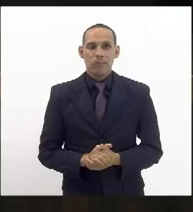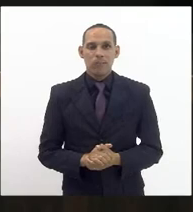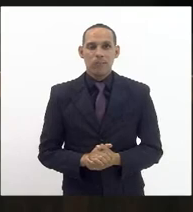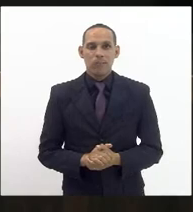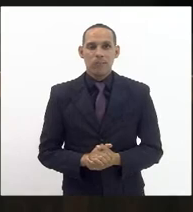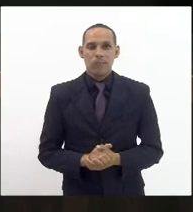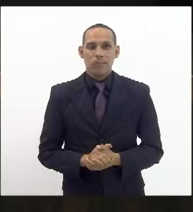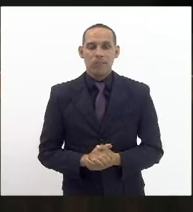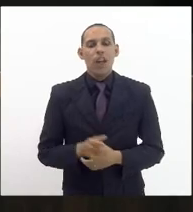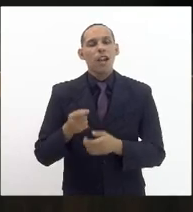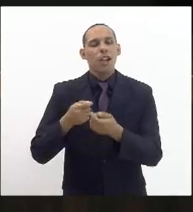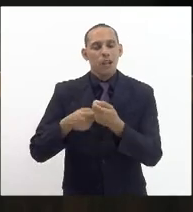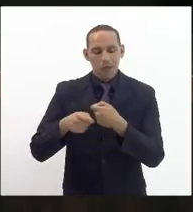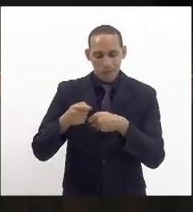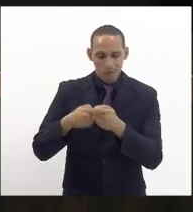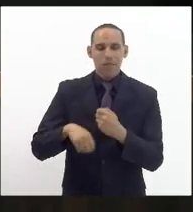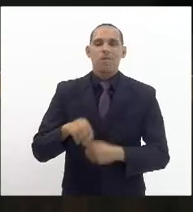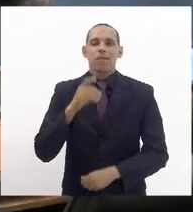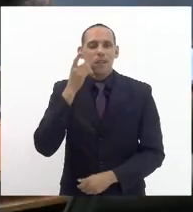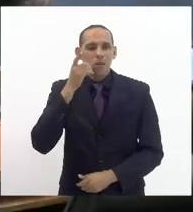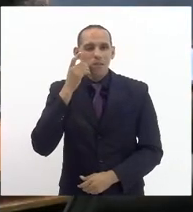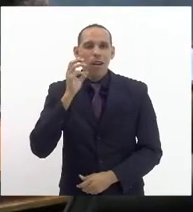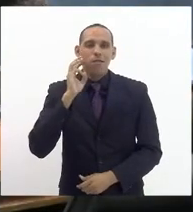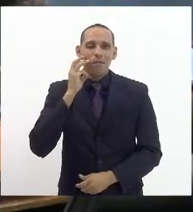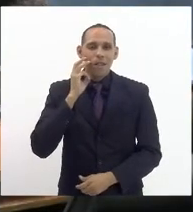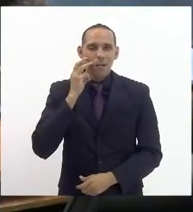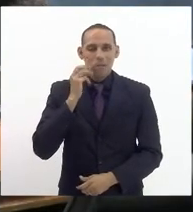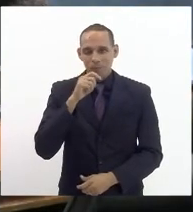Pela Comissão de Economia, deputado Valdeir Carneiro.